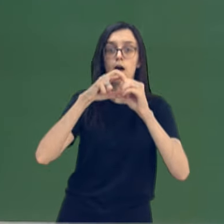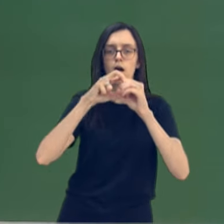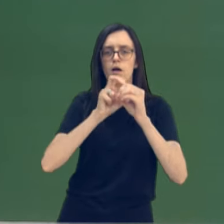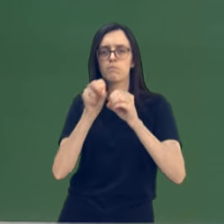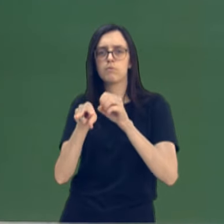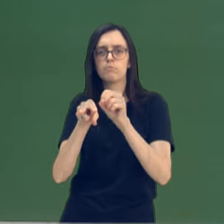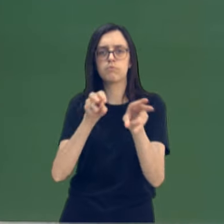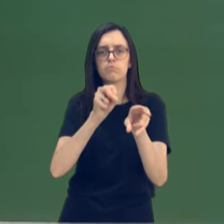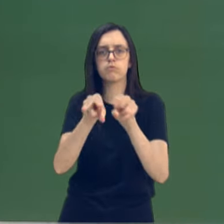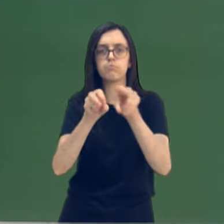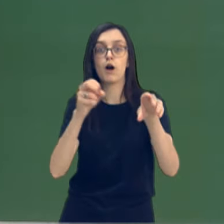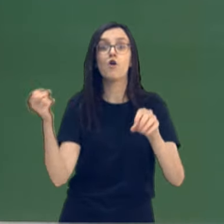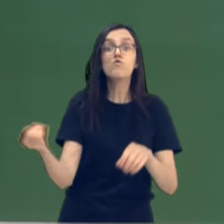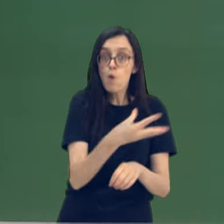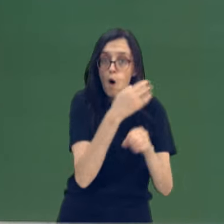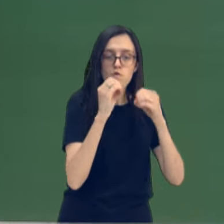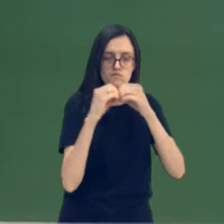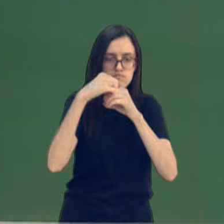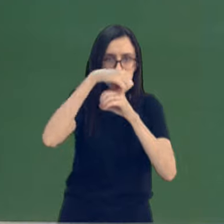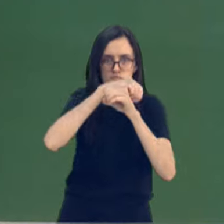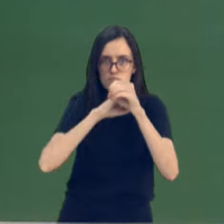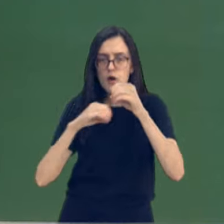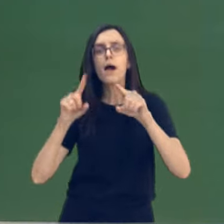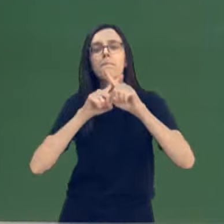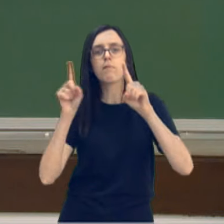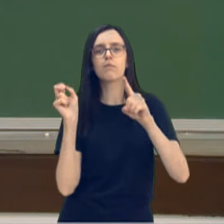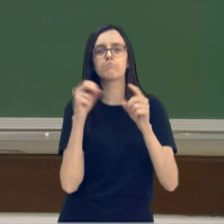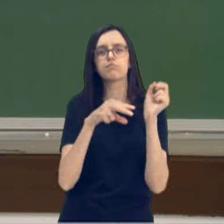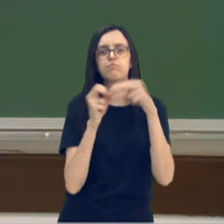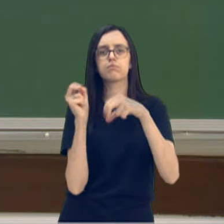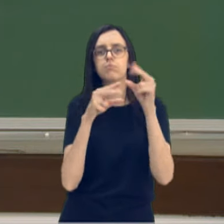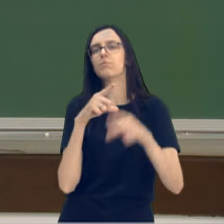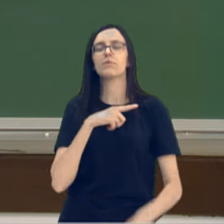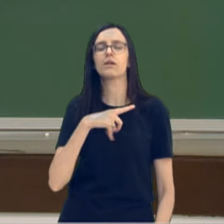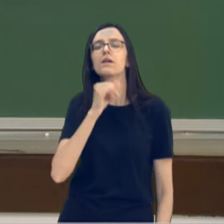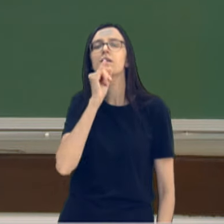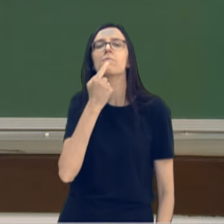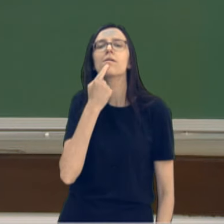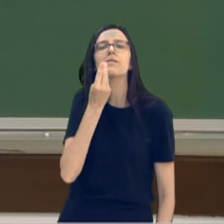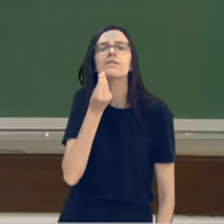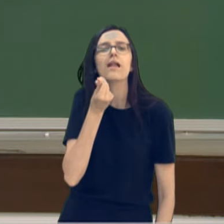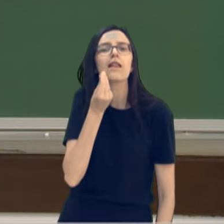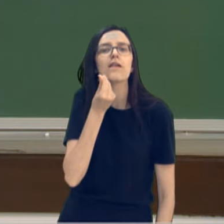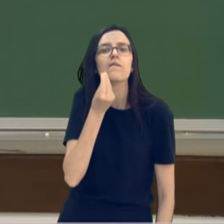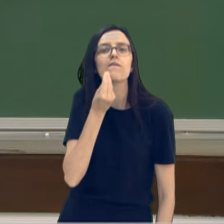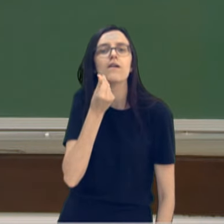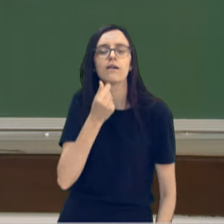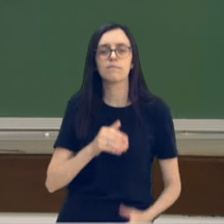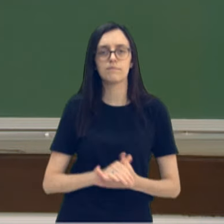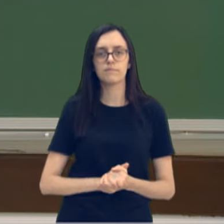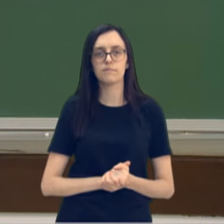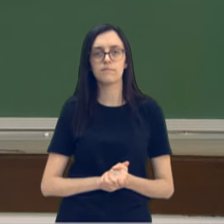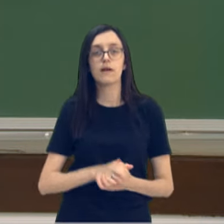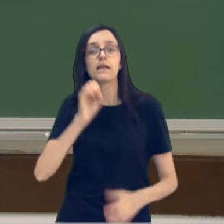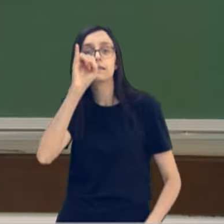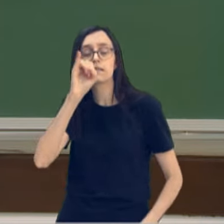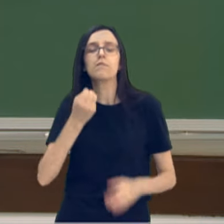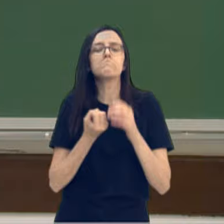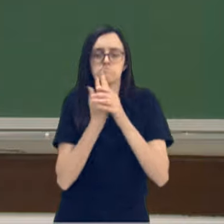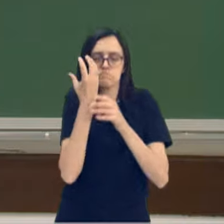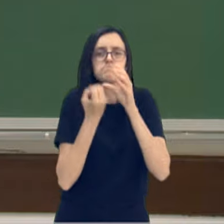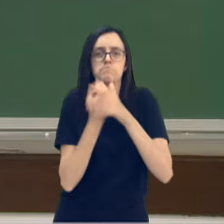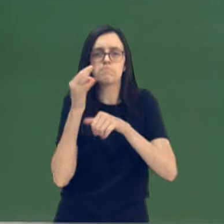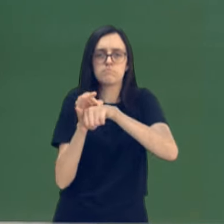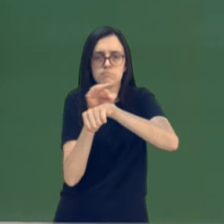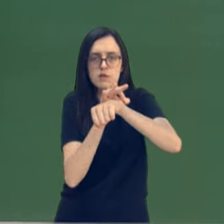célula, então vamos imaginar que fosse uma glândula salivar produzindo proteínas da saliva. Esse DNA também vai produzir